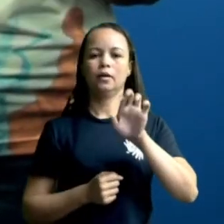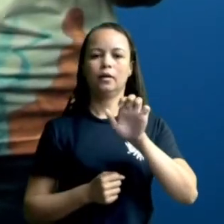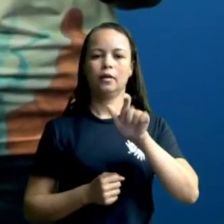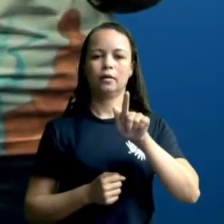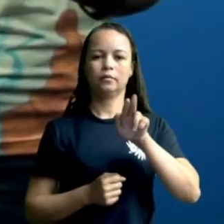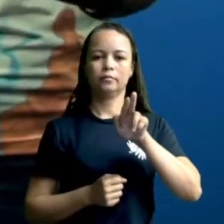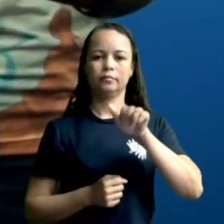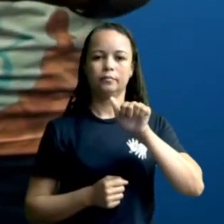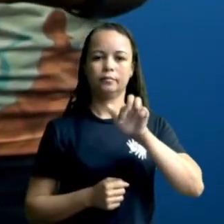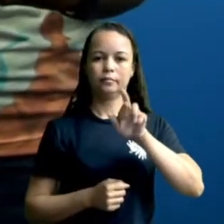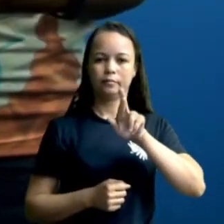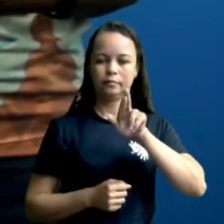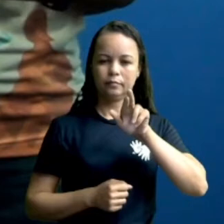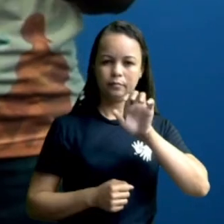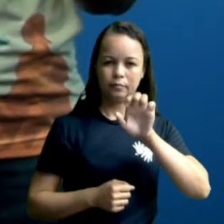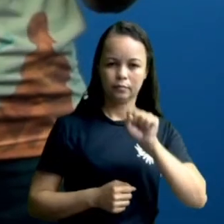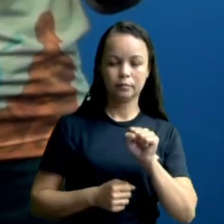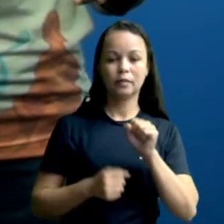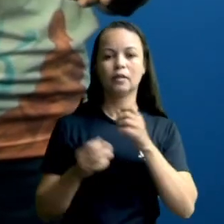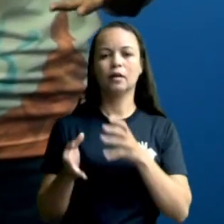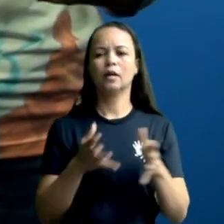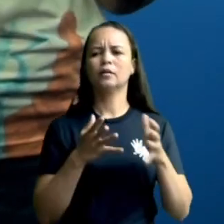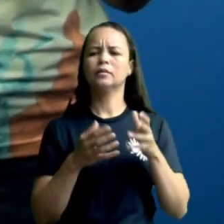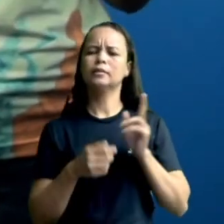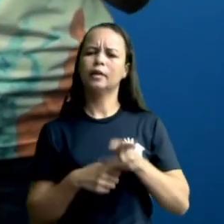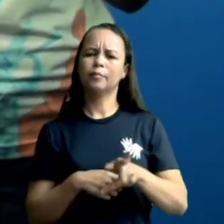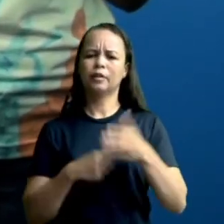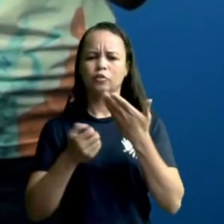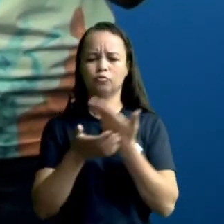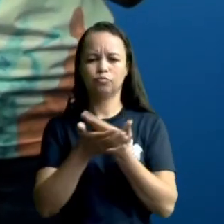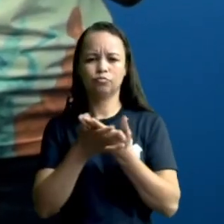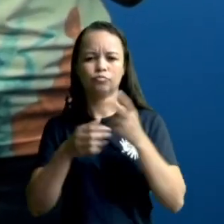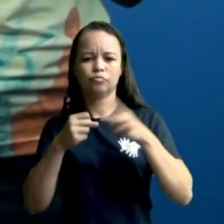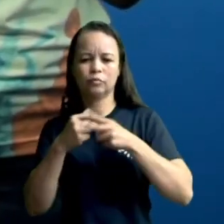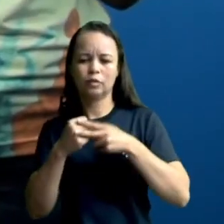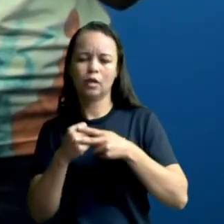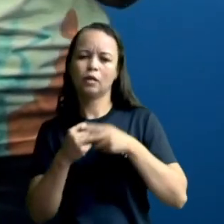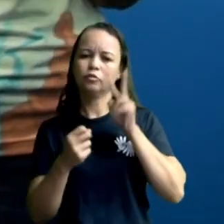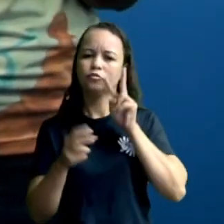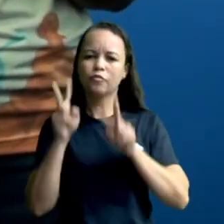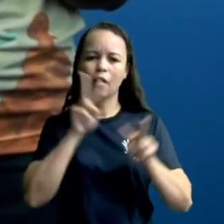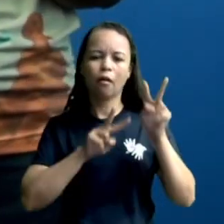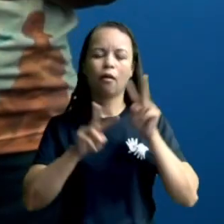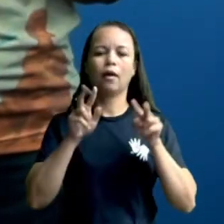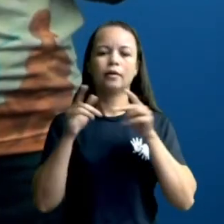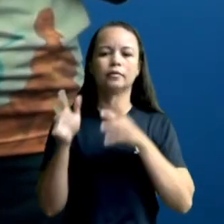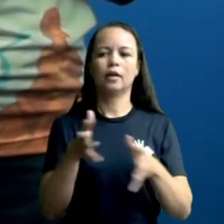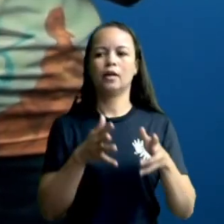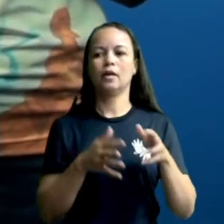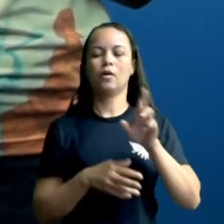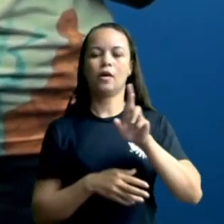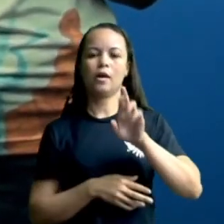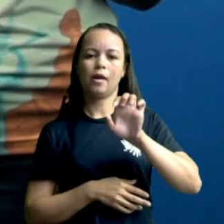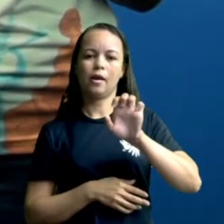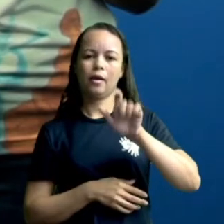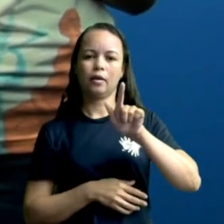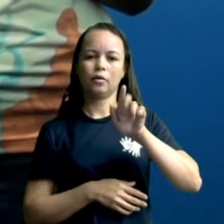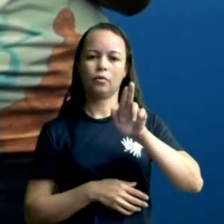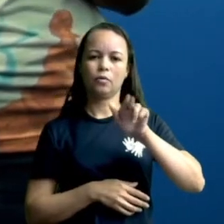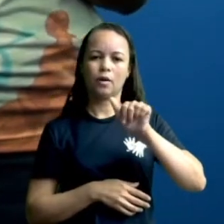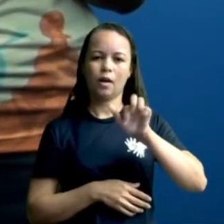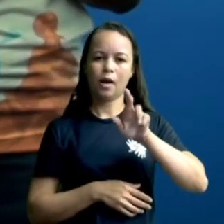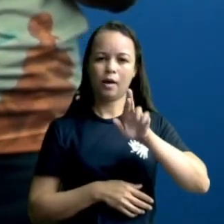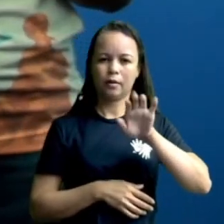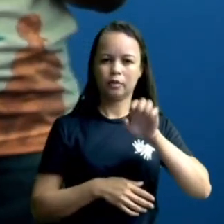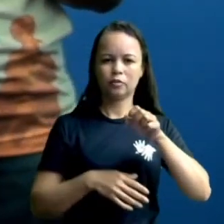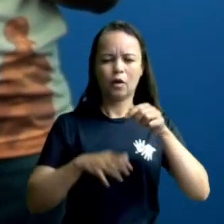vez que a gente está estudando o verbo, a gente sempre vê, né, que existem os verbos regulares, que são aqueles que